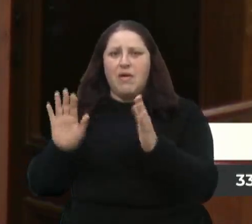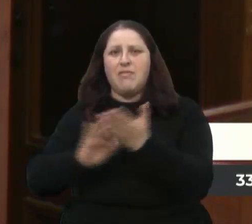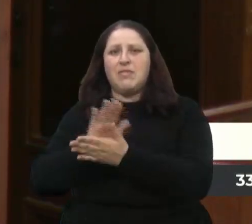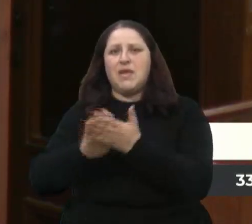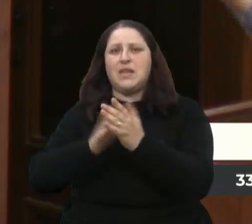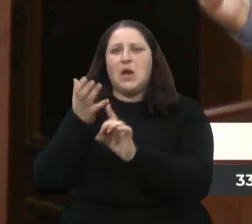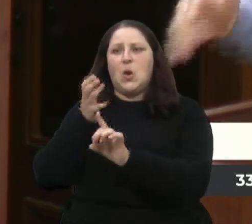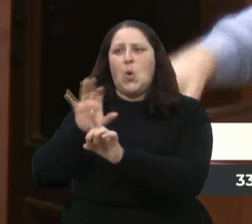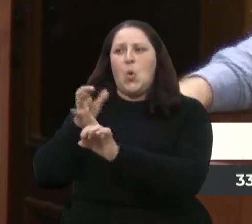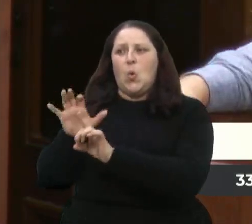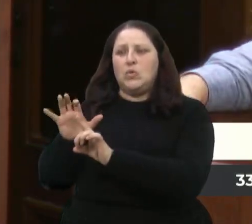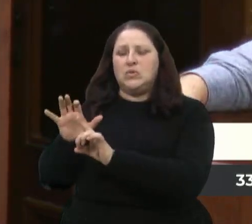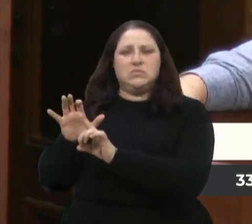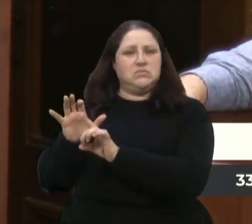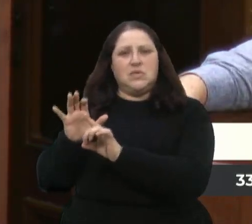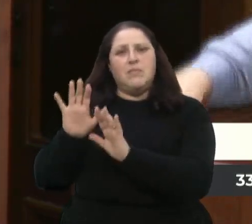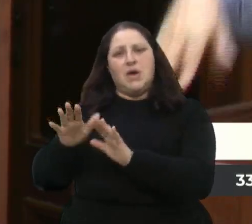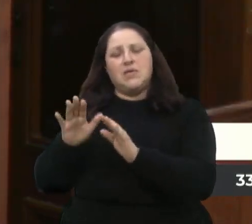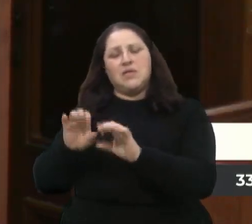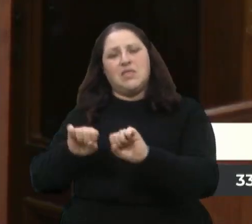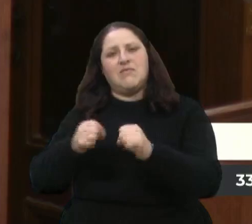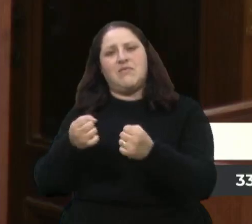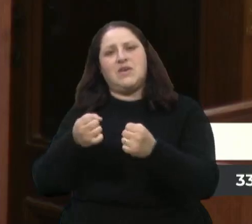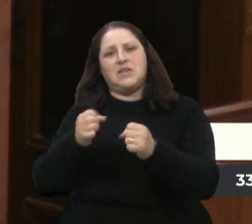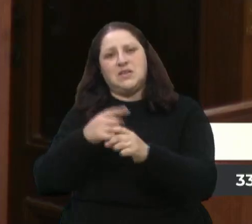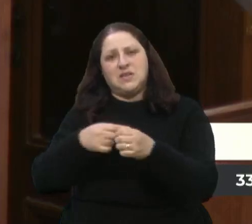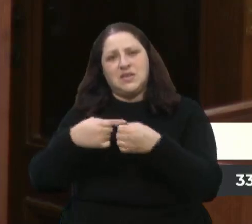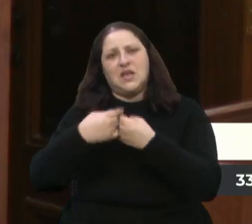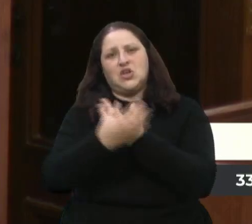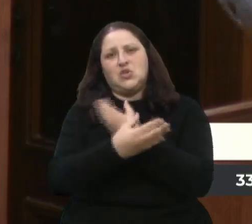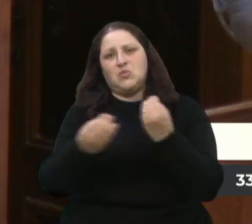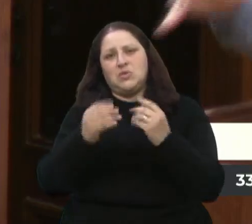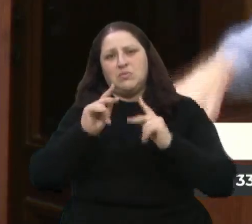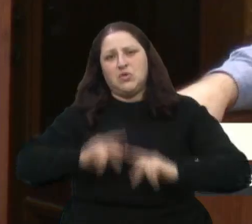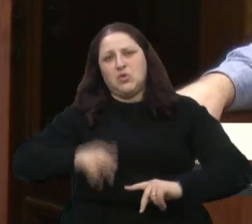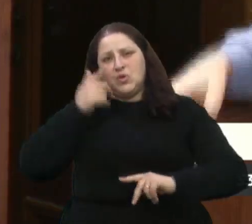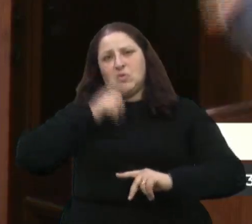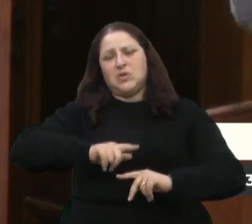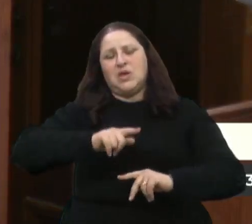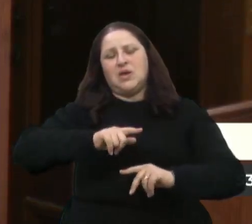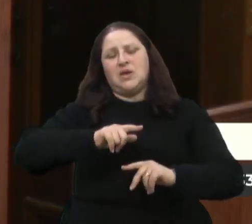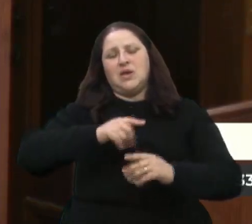cidade e de muitas pessoas que terão ensino, pesquisa